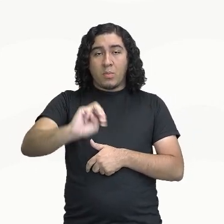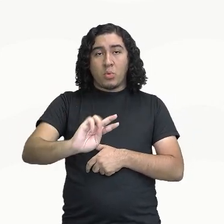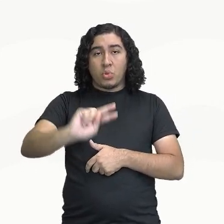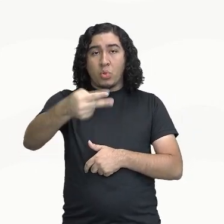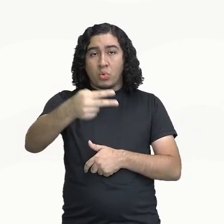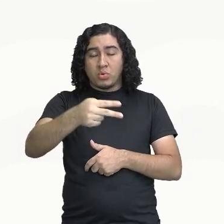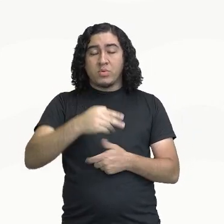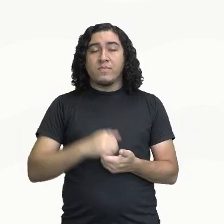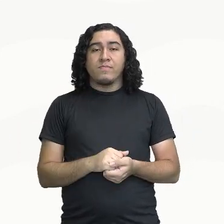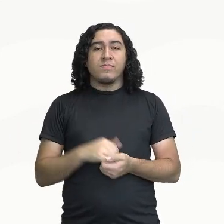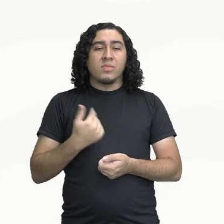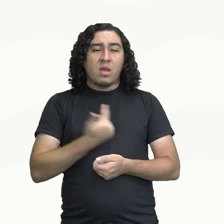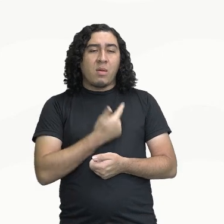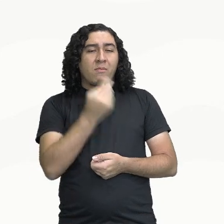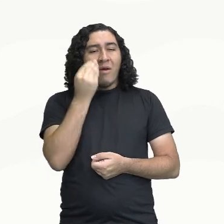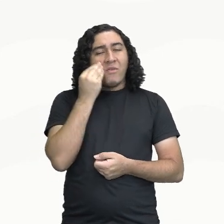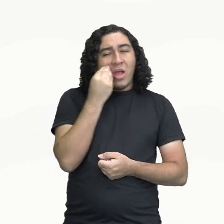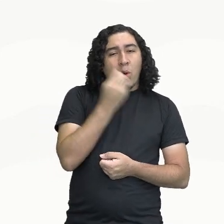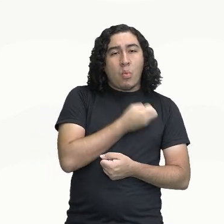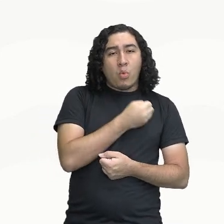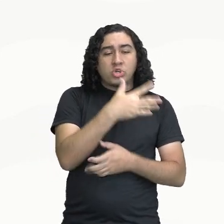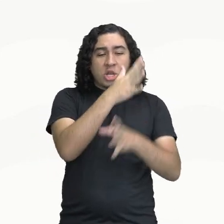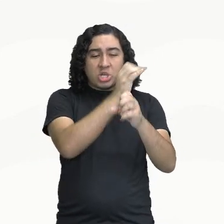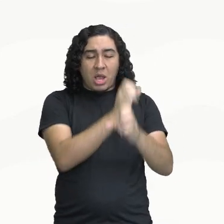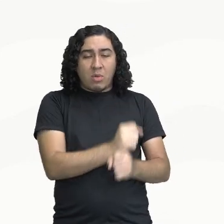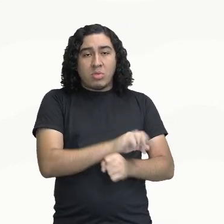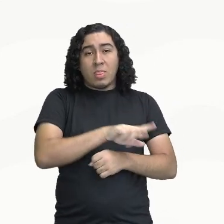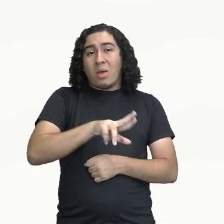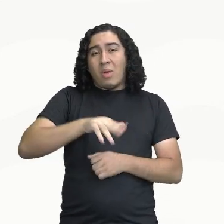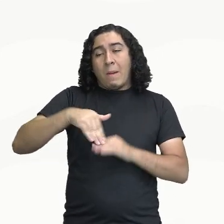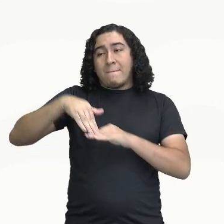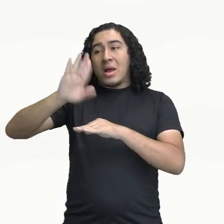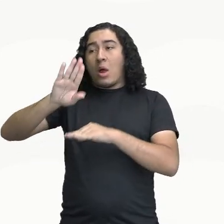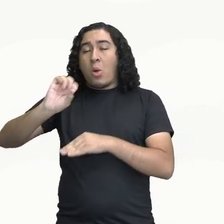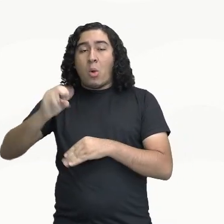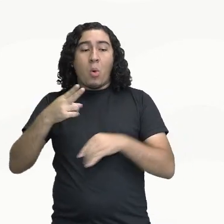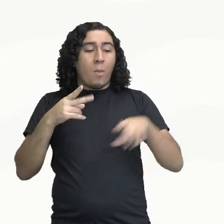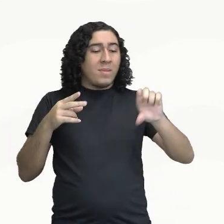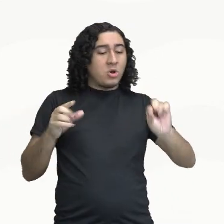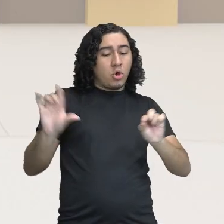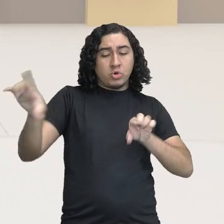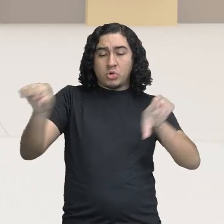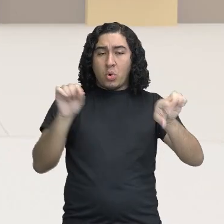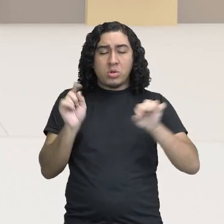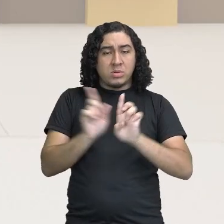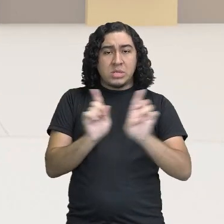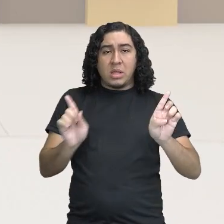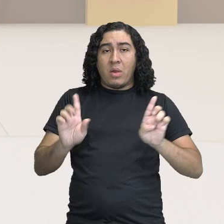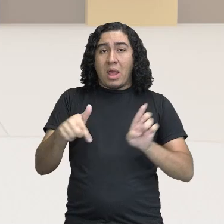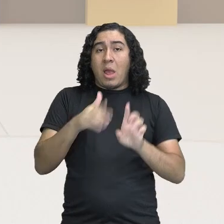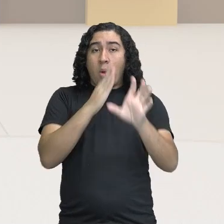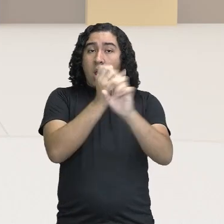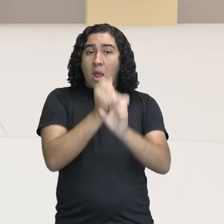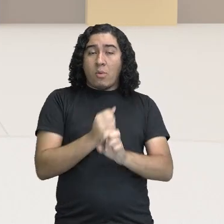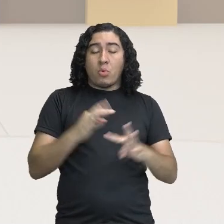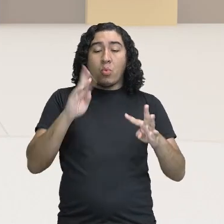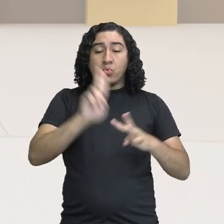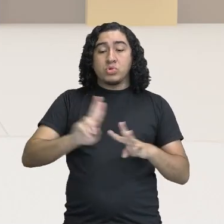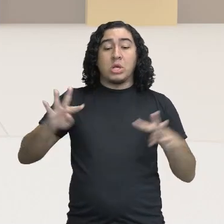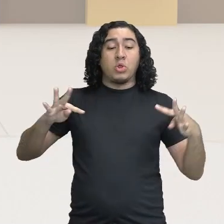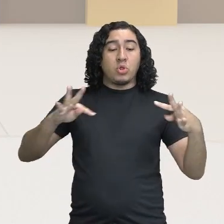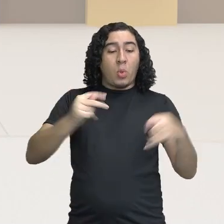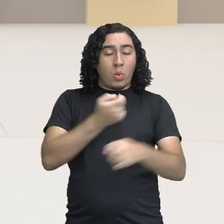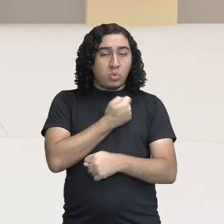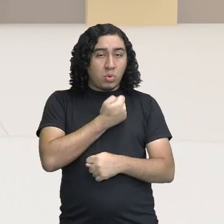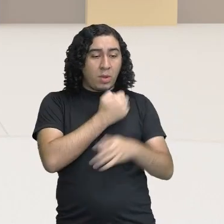valor intermediário ali. Não vai ser o valor maior e nem vai ser o valor menor. Vai ser uma média ali de todos